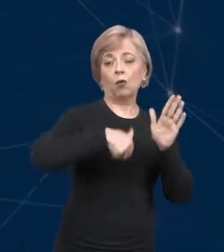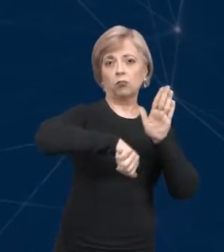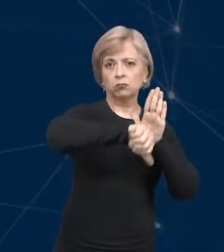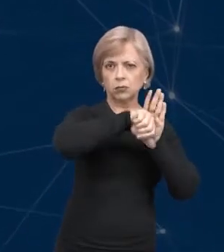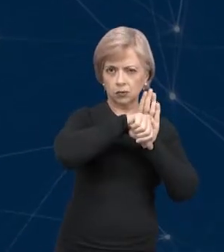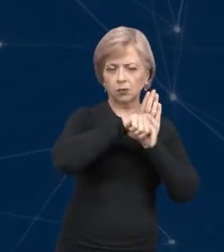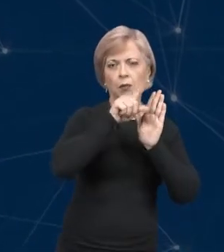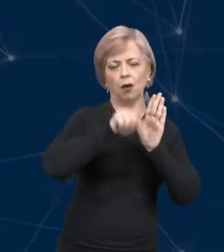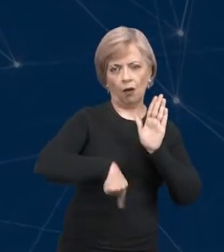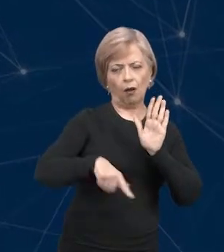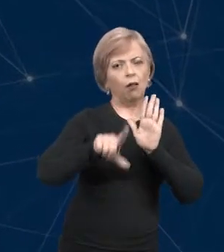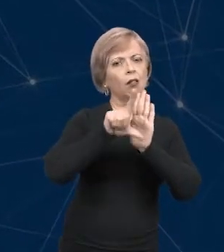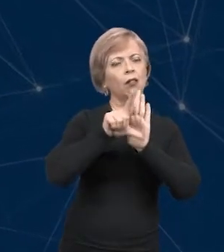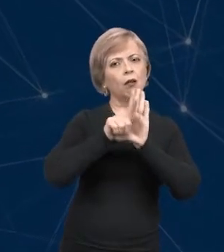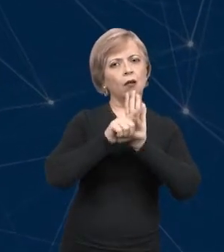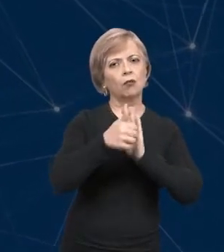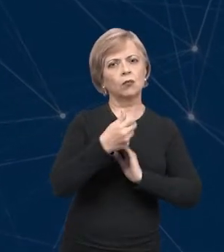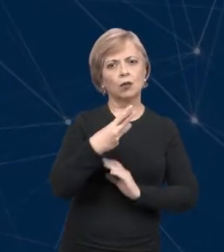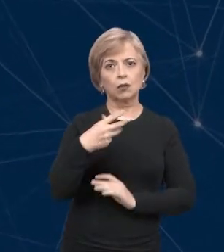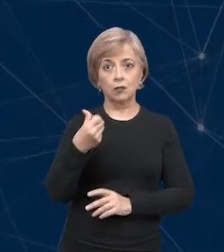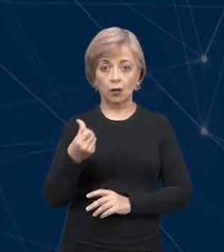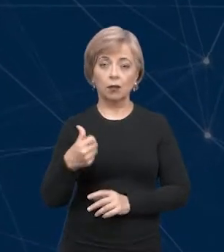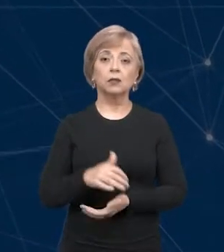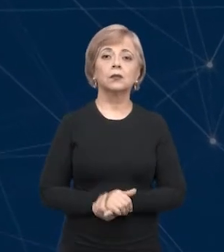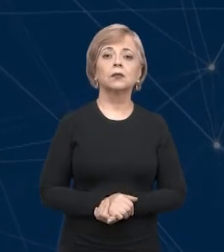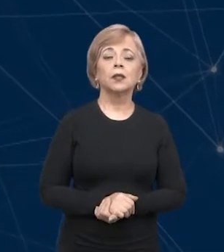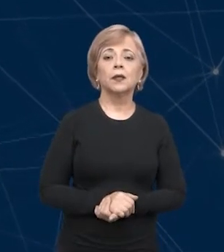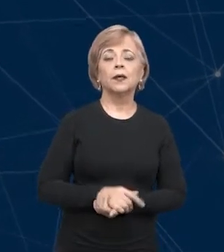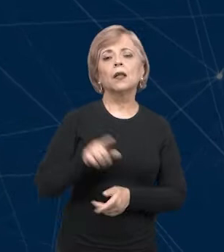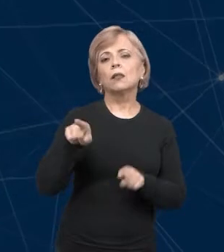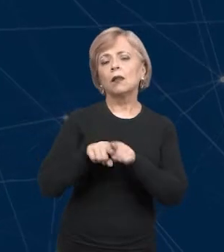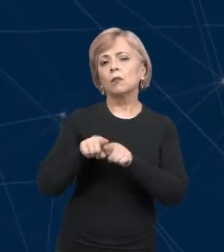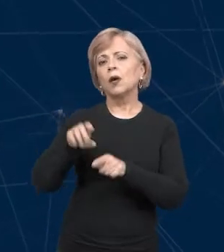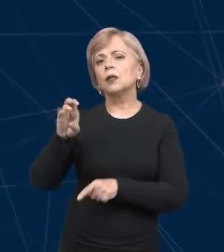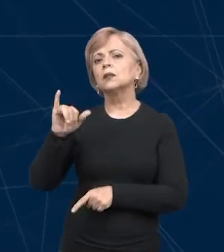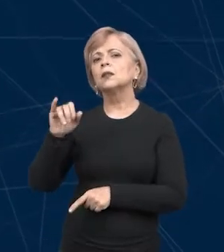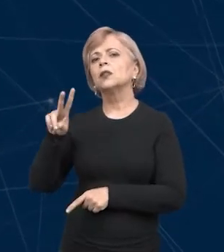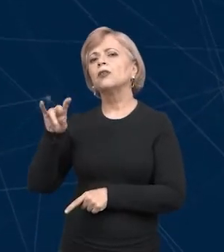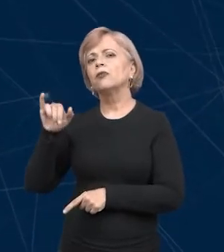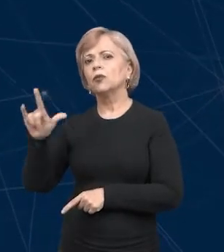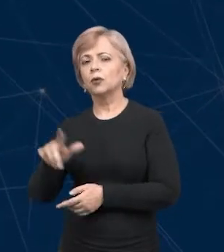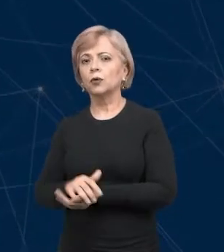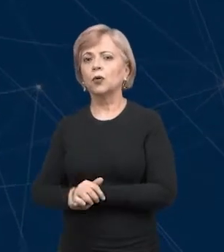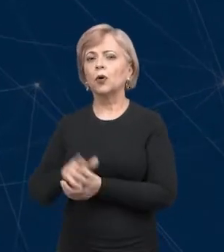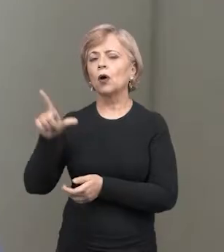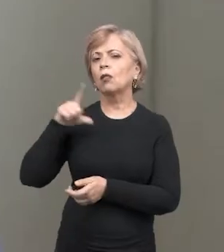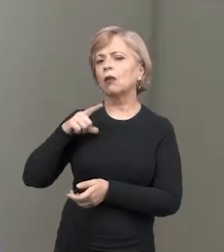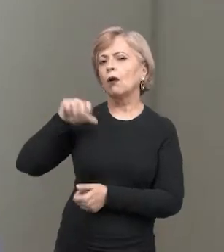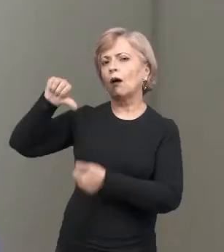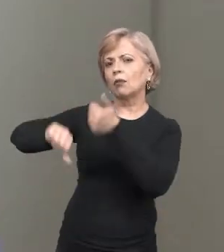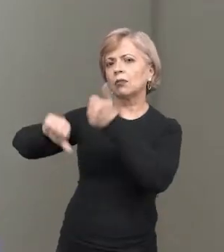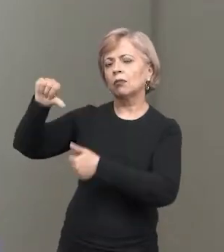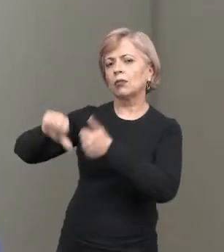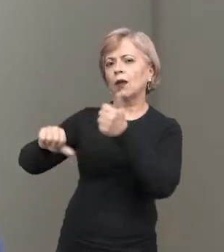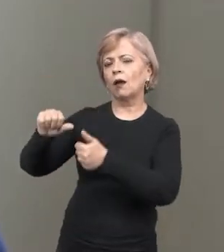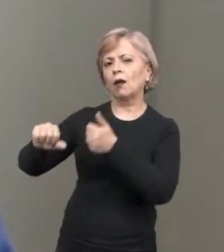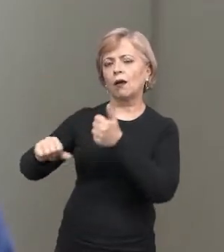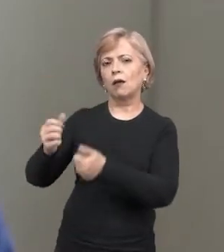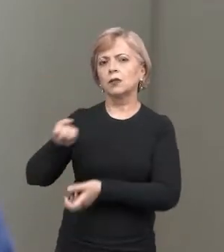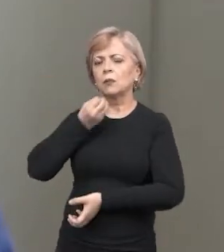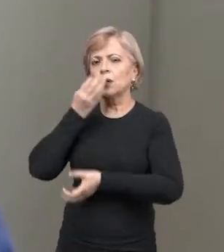Lei 8137, os crimes de sonegação fiscal, e na parte civil nós temos tanto as análises dos benefícios fiscais, as